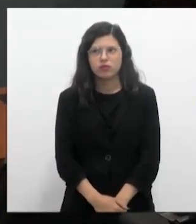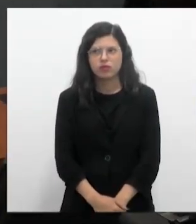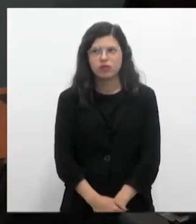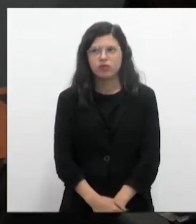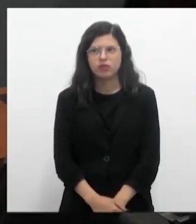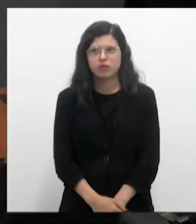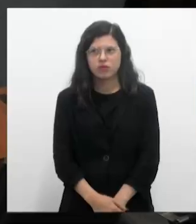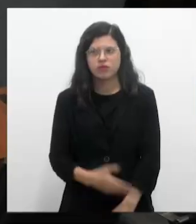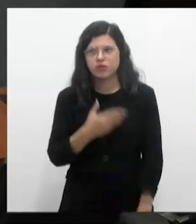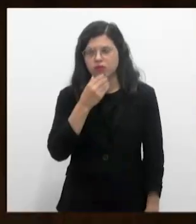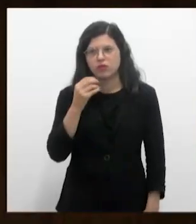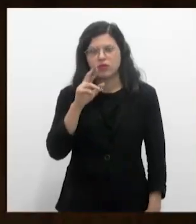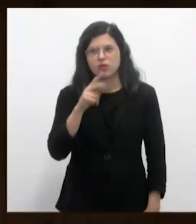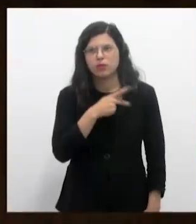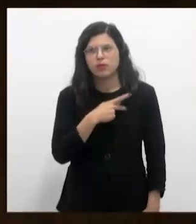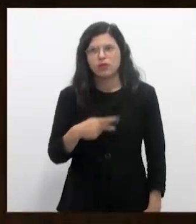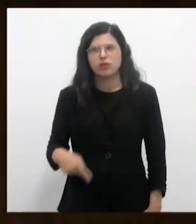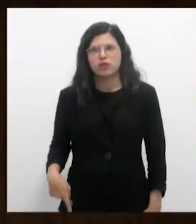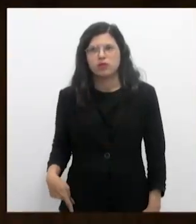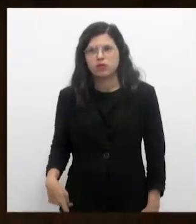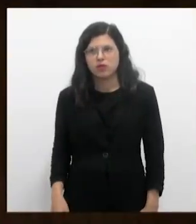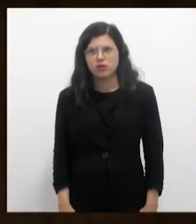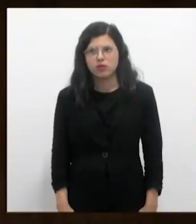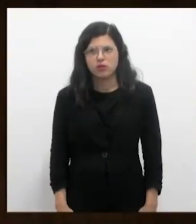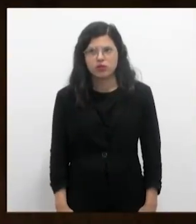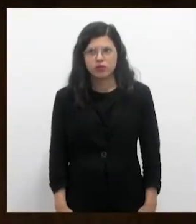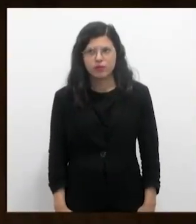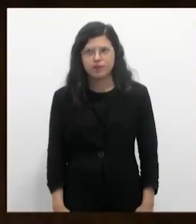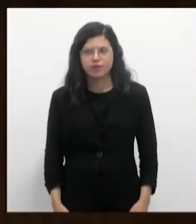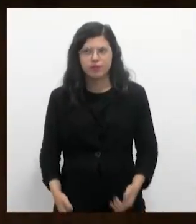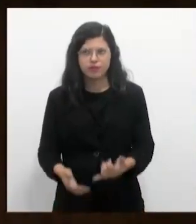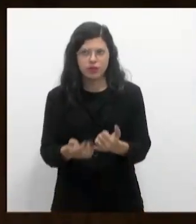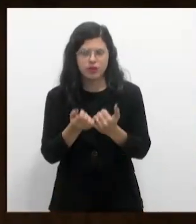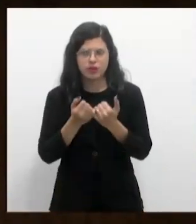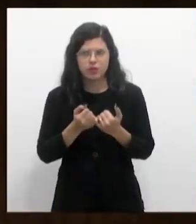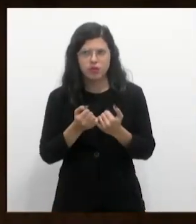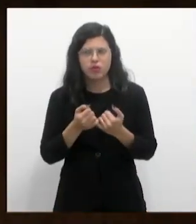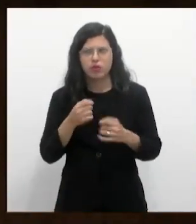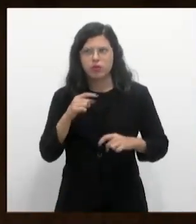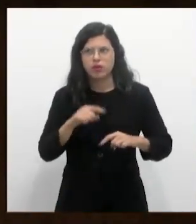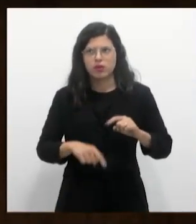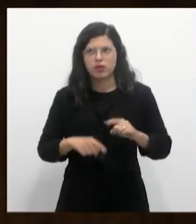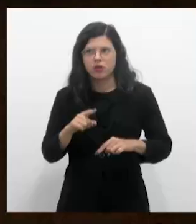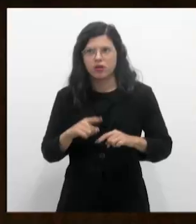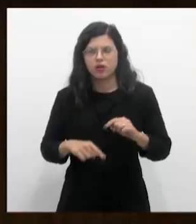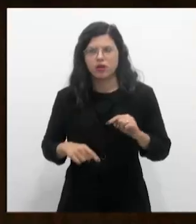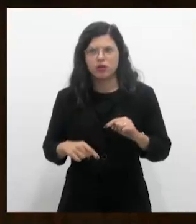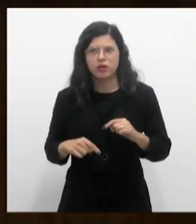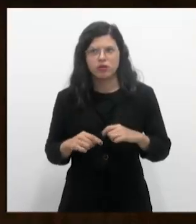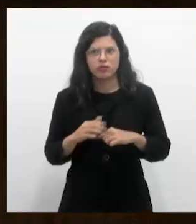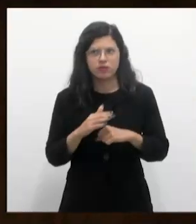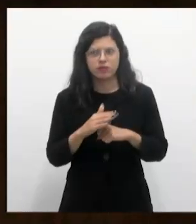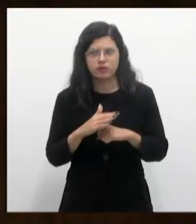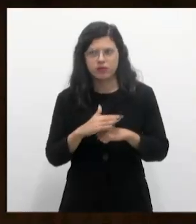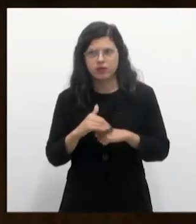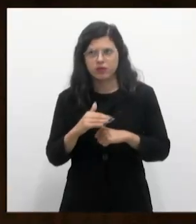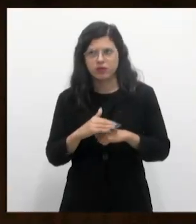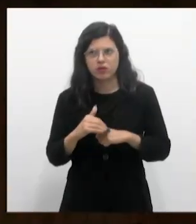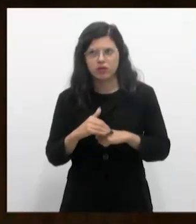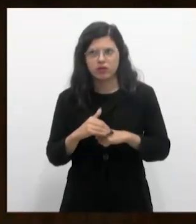Senhor presidente, patrimônio material, nosso querido Forte